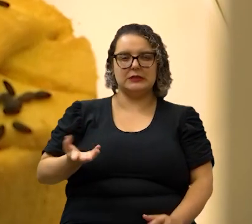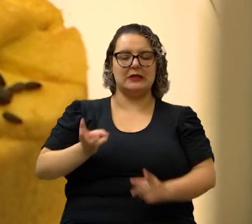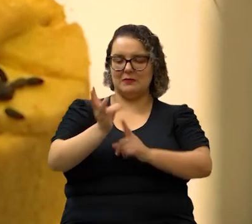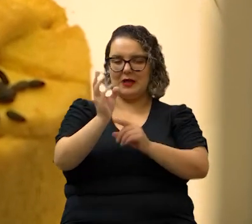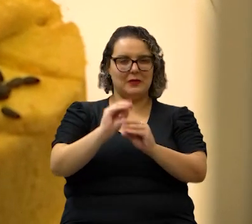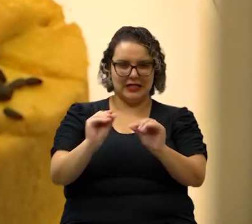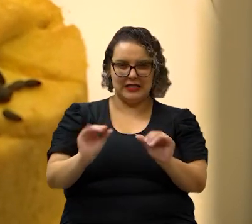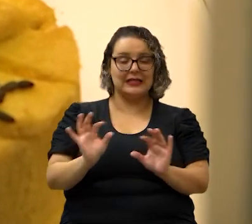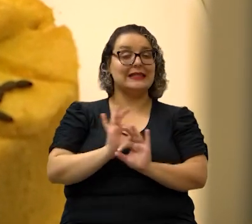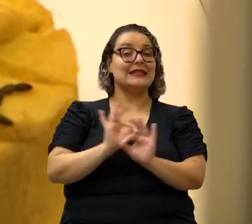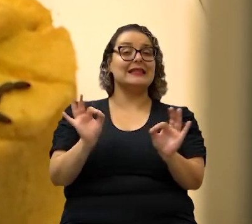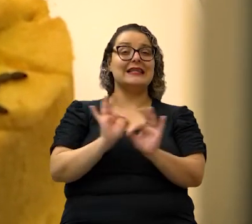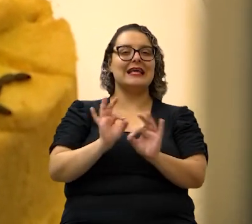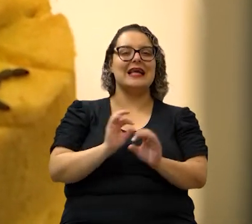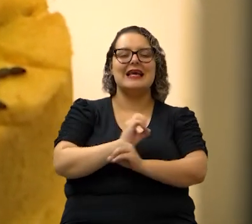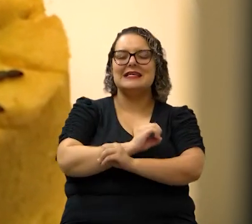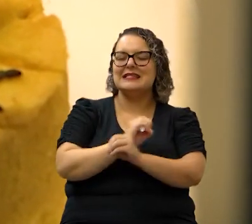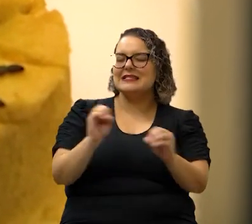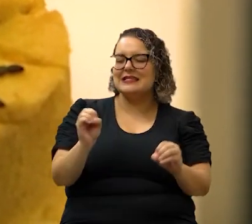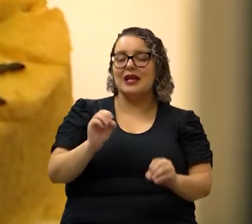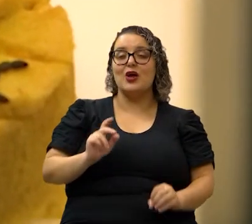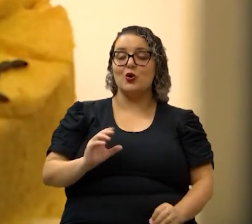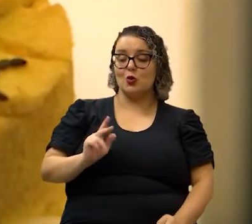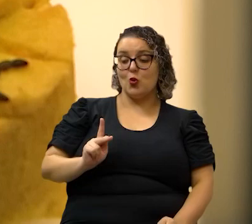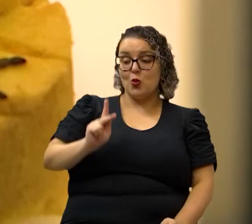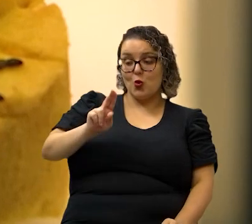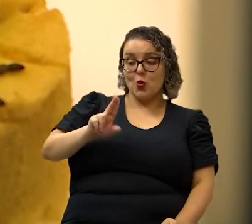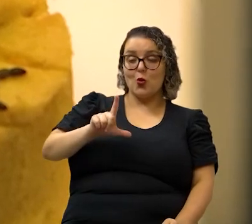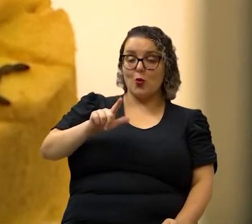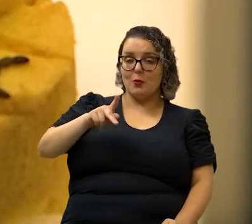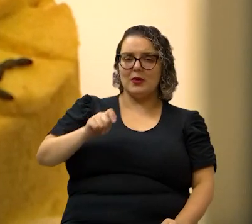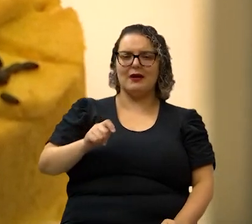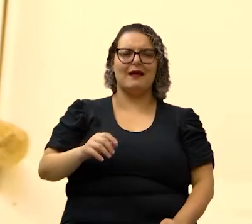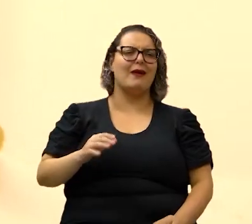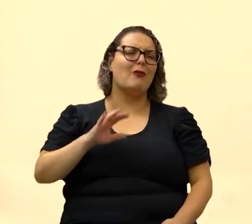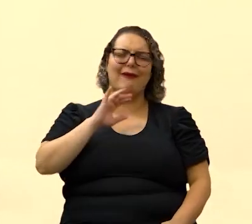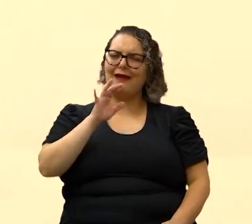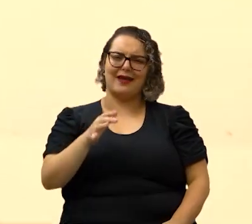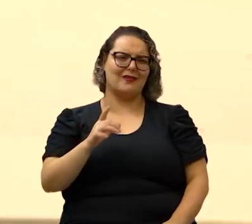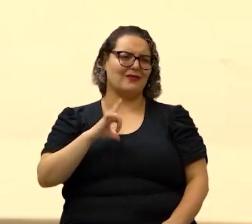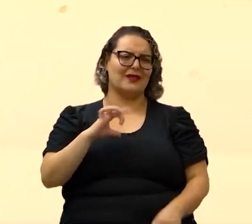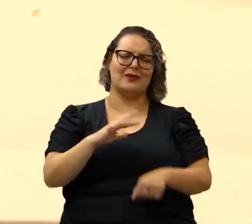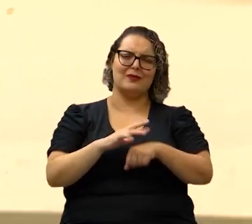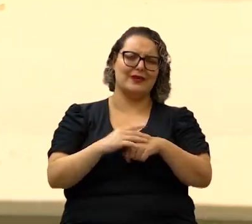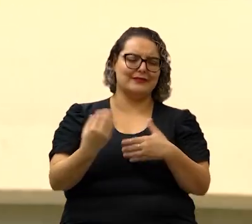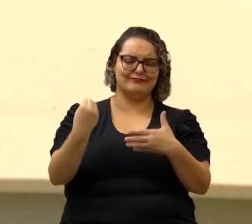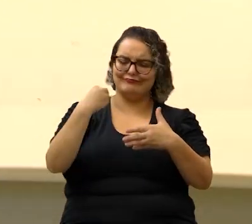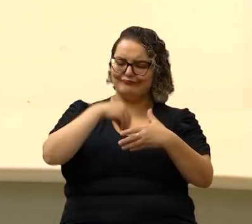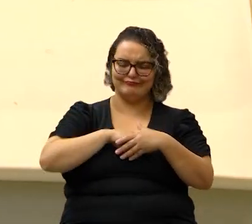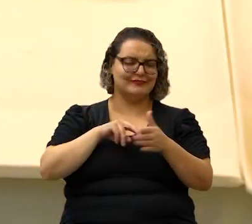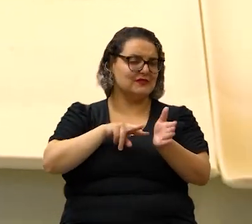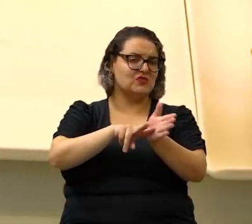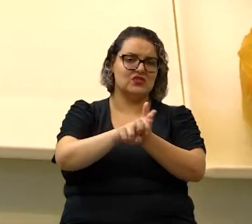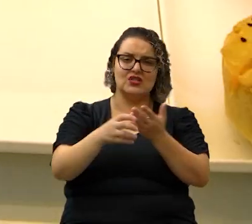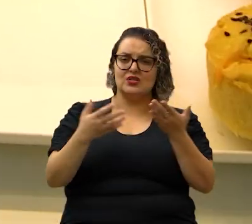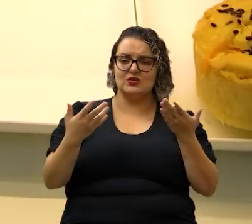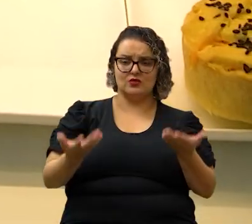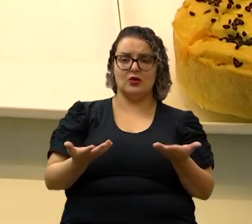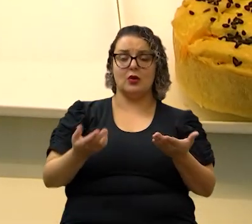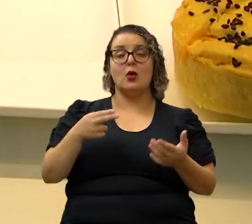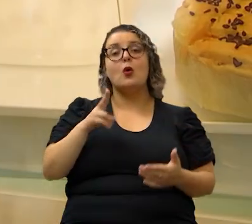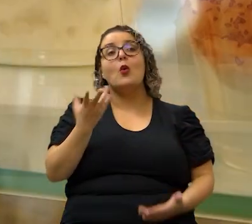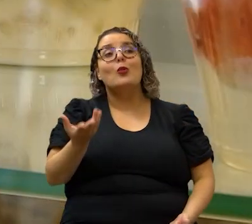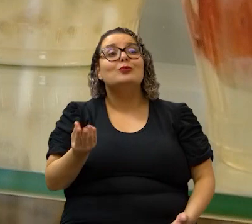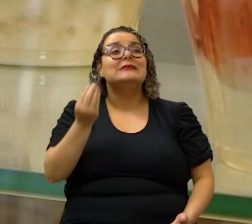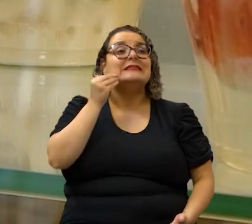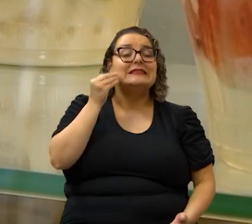isso. Essa questão do zero culpa é péssimo quando você sabe que você tem uma doença já alojada, já